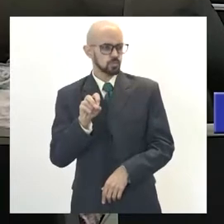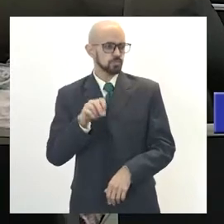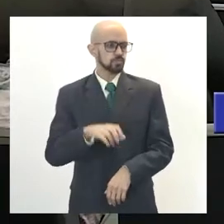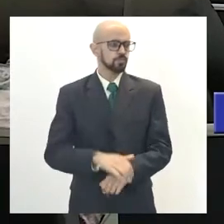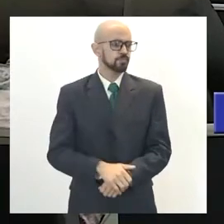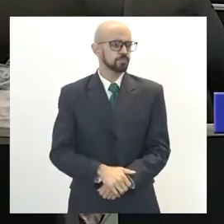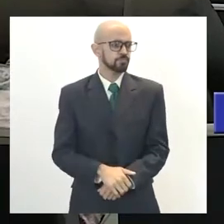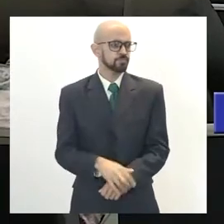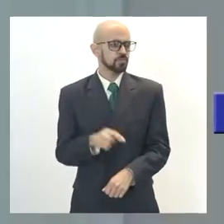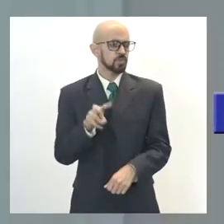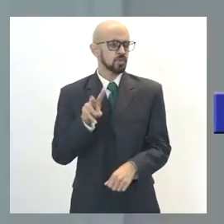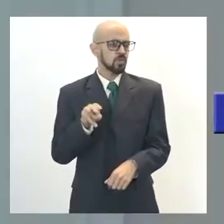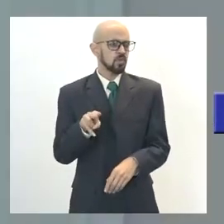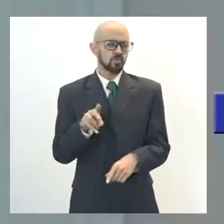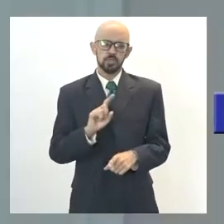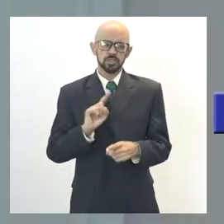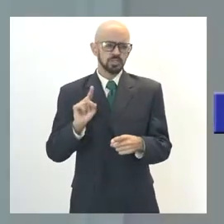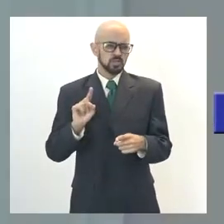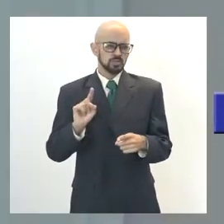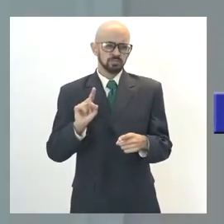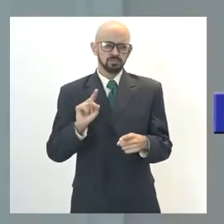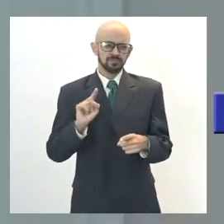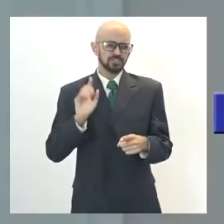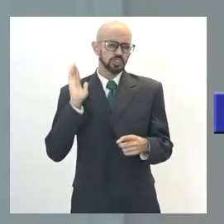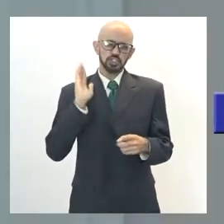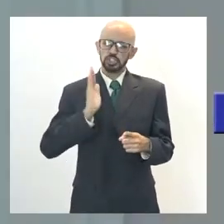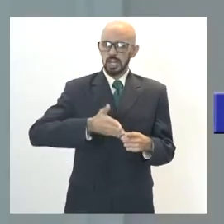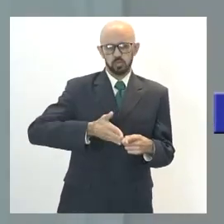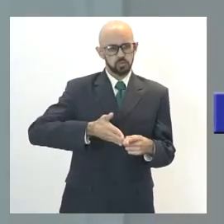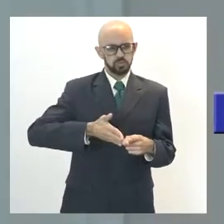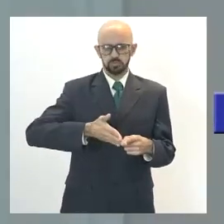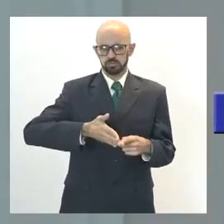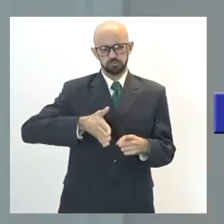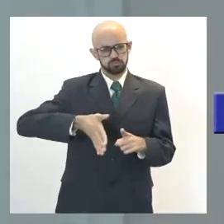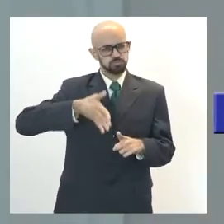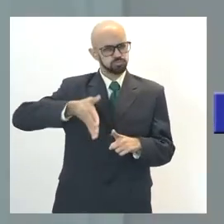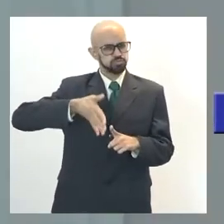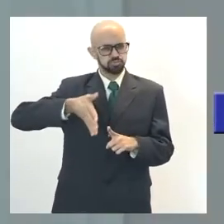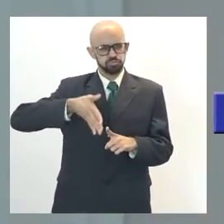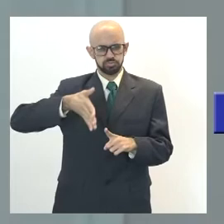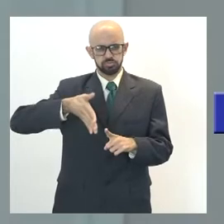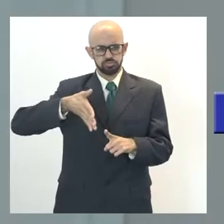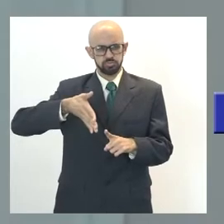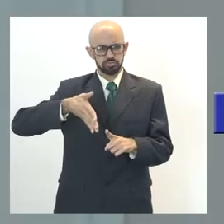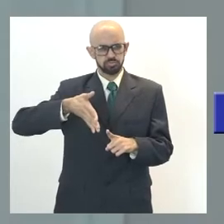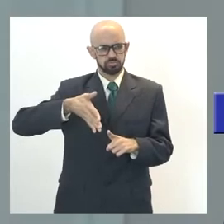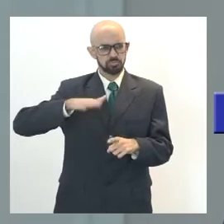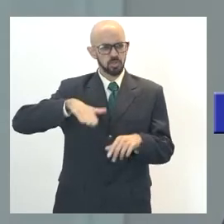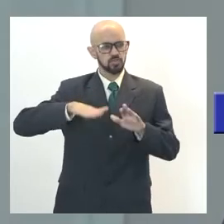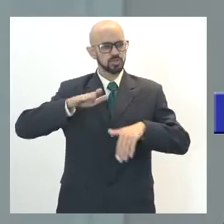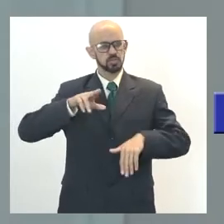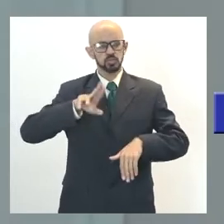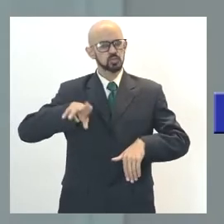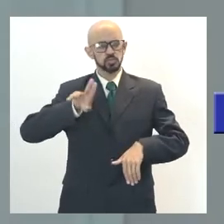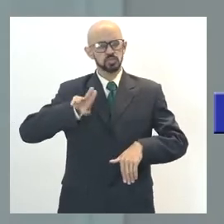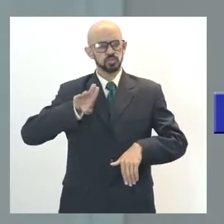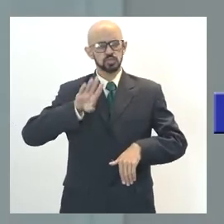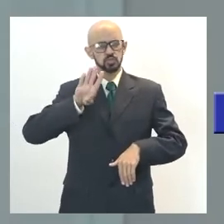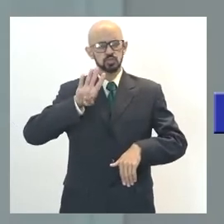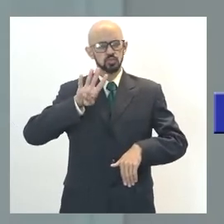serei bem bem objetivo talvez nem utilize os quatro minutos e